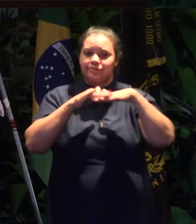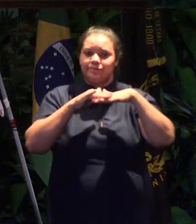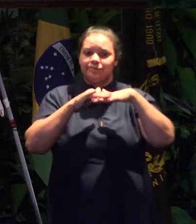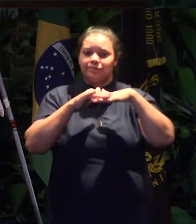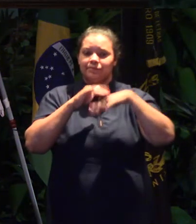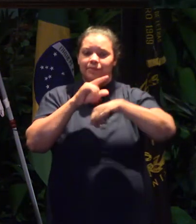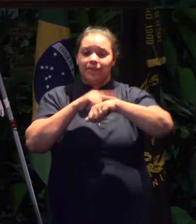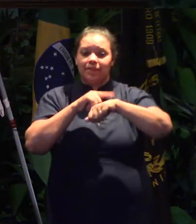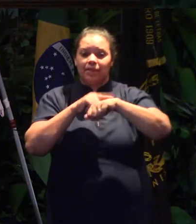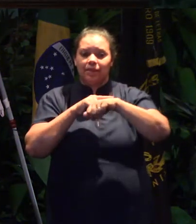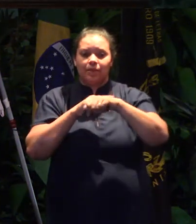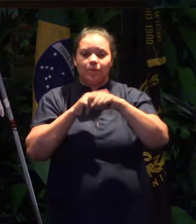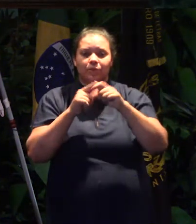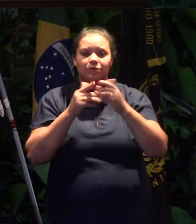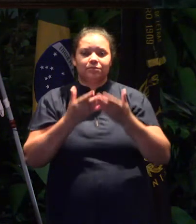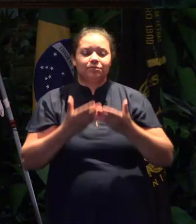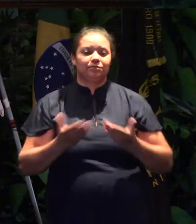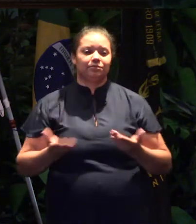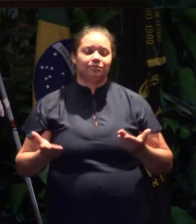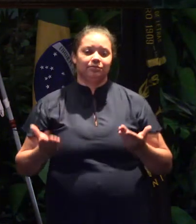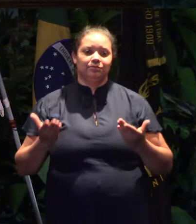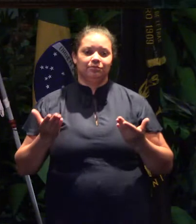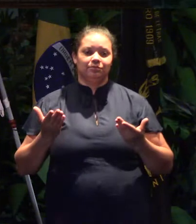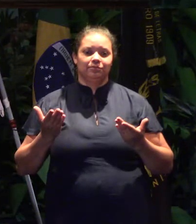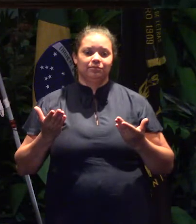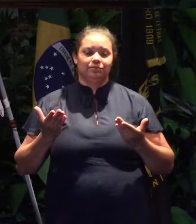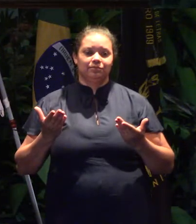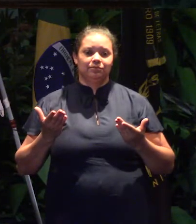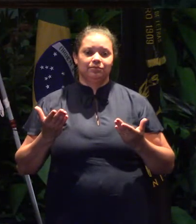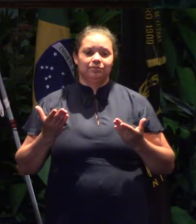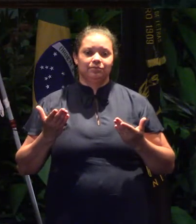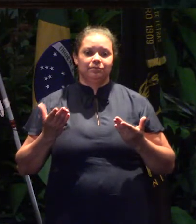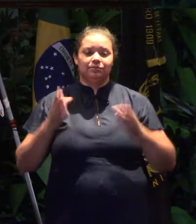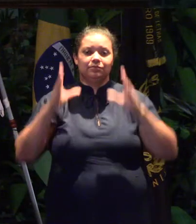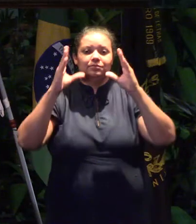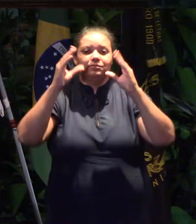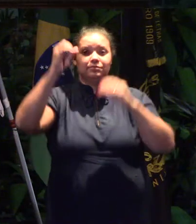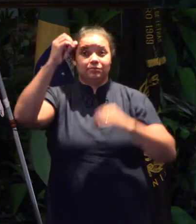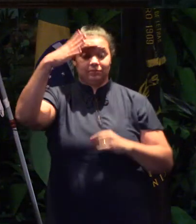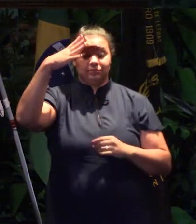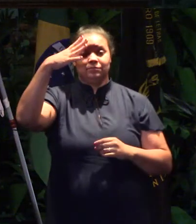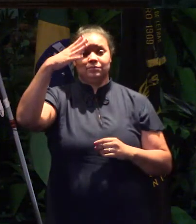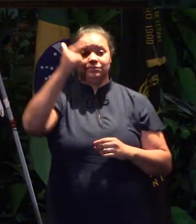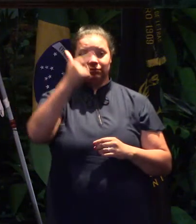tempo que escorre da mão. Até que as luzes, novamente, se acendam.